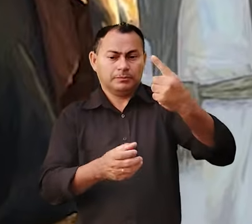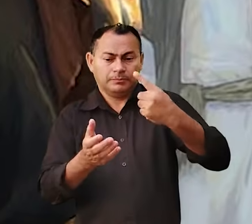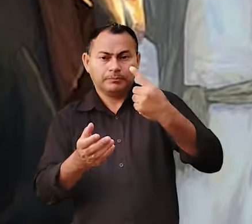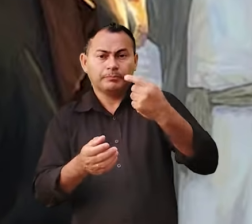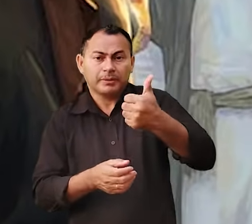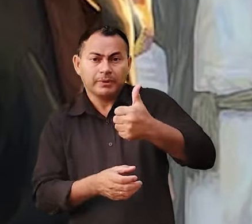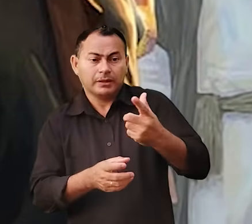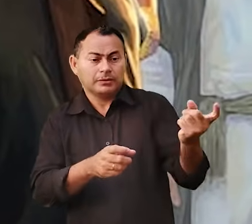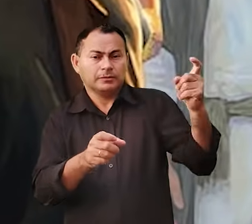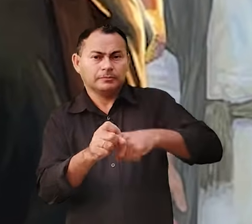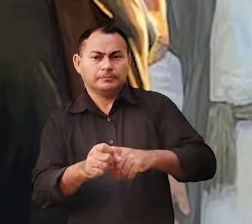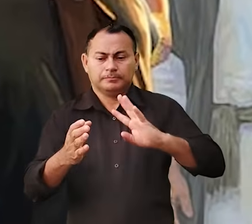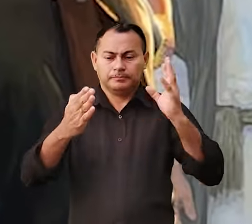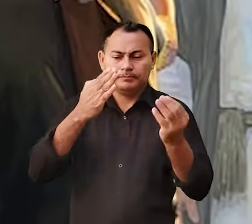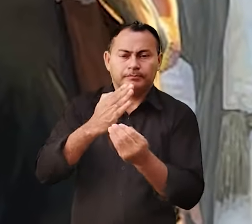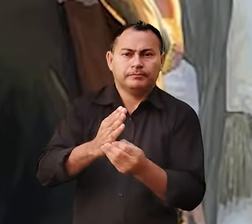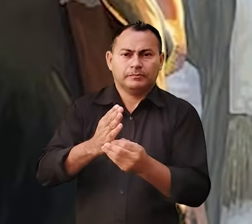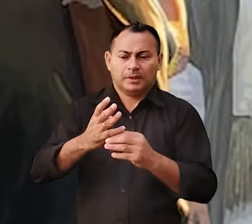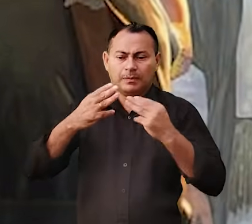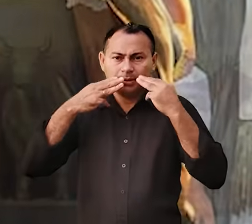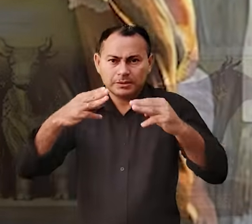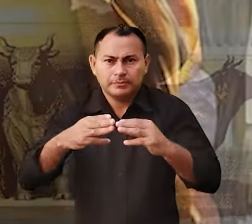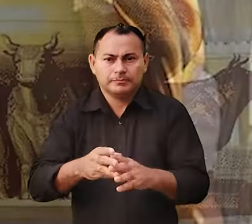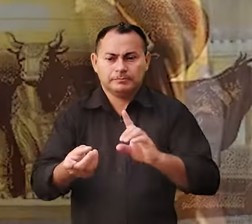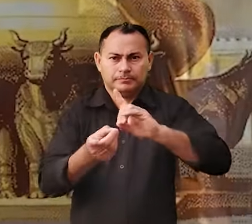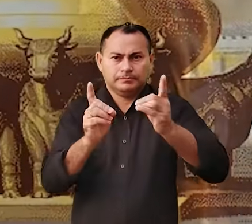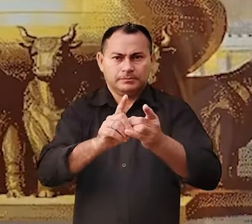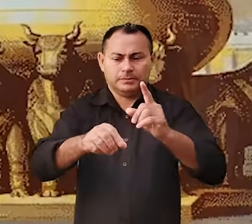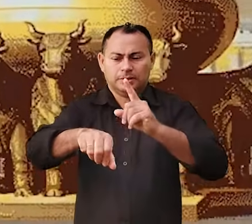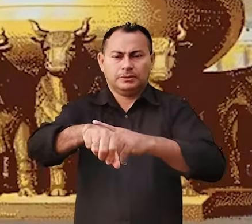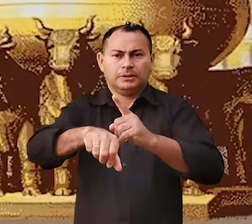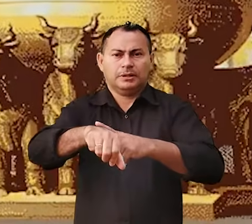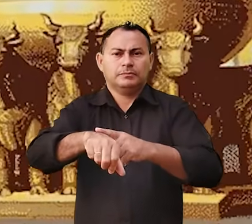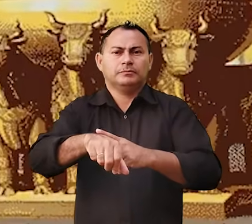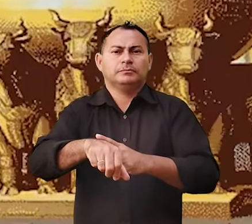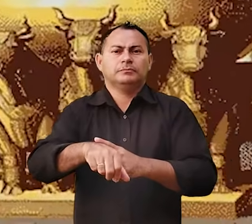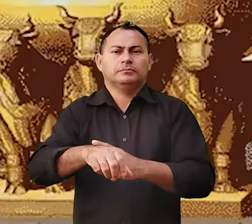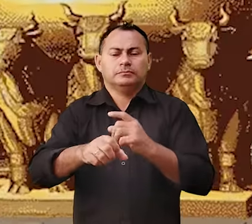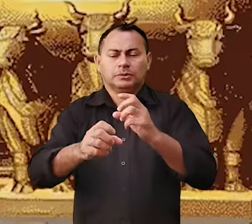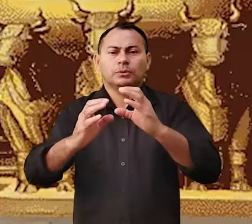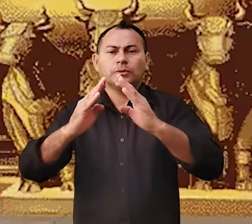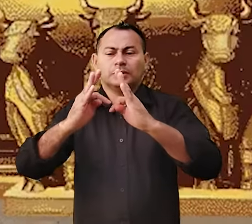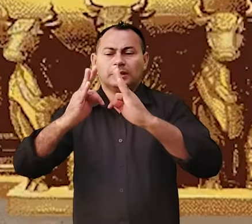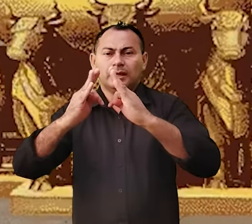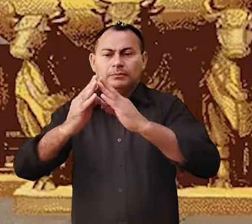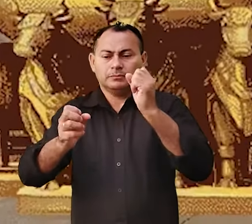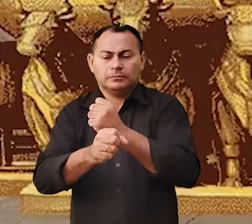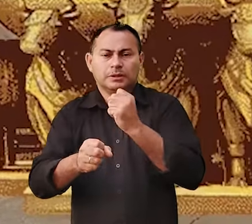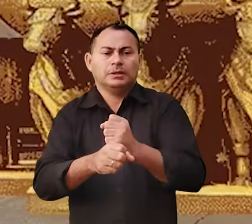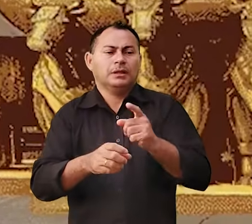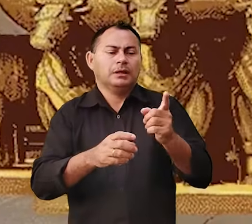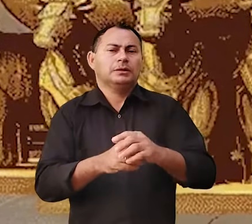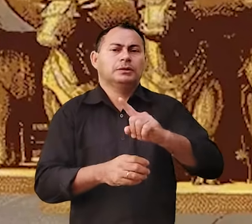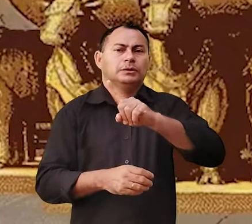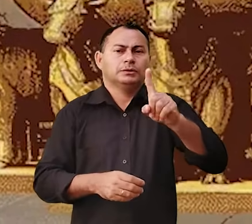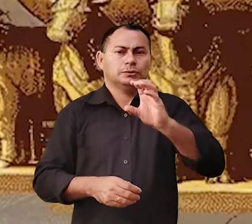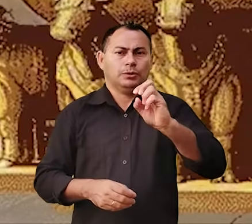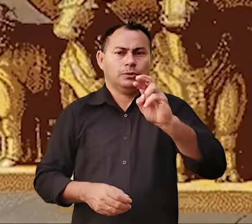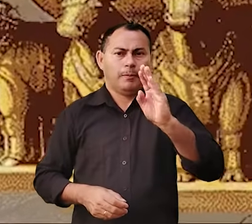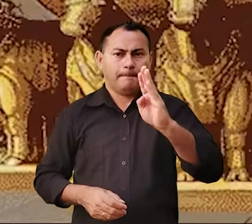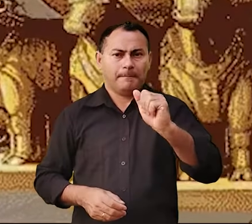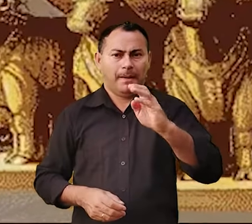primeiro era implementar um ministério dinâmico no templo que tinha sido reconstruído por Zorobabel e